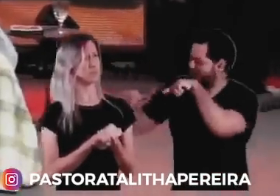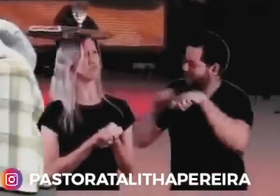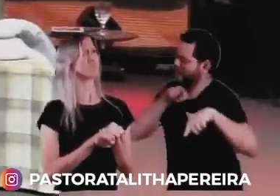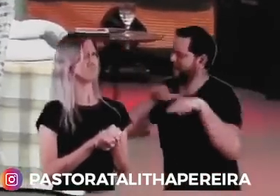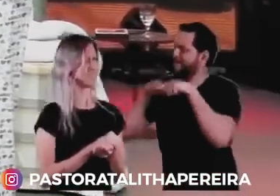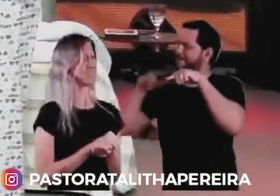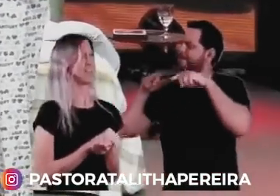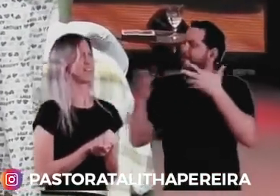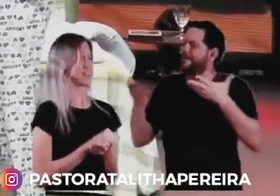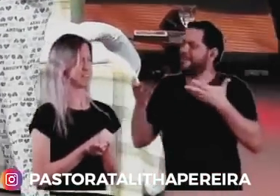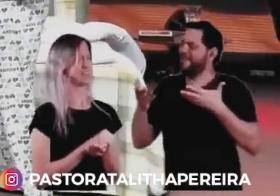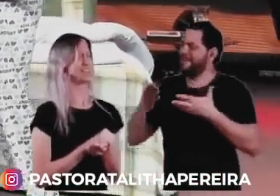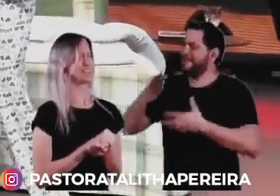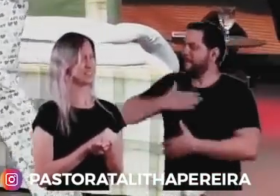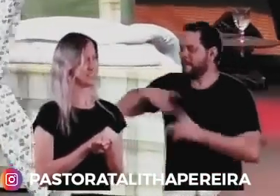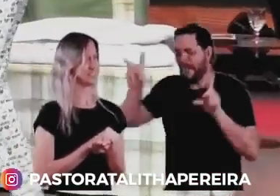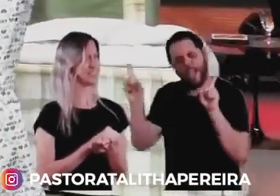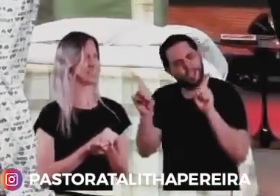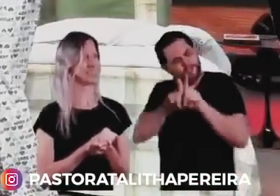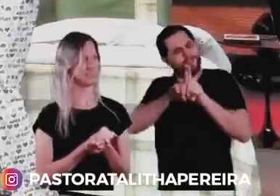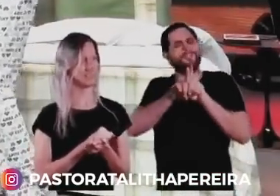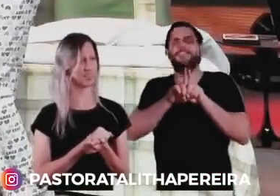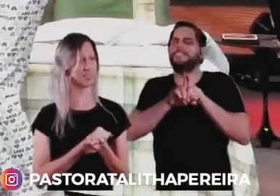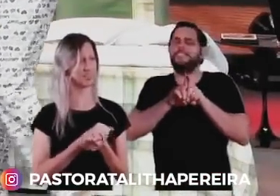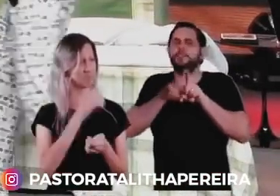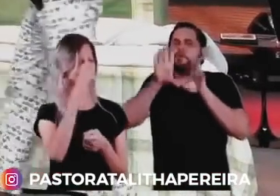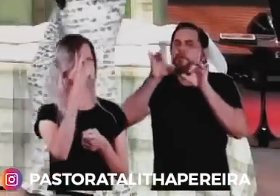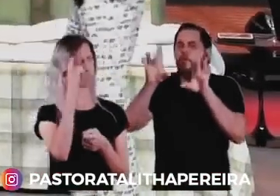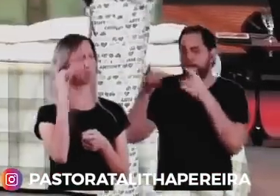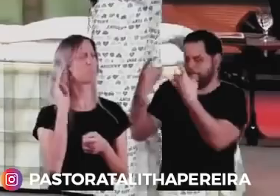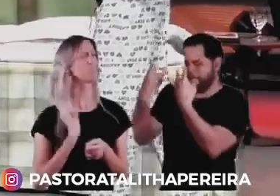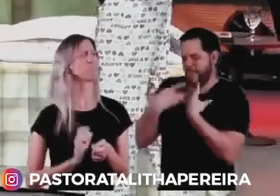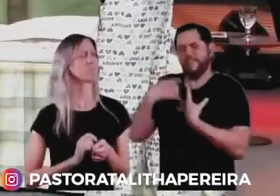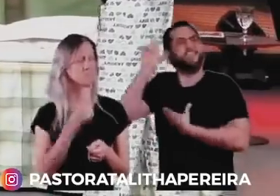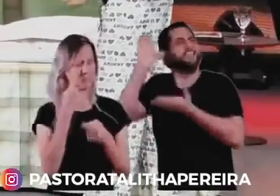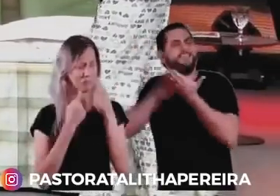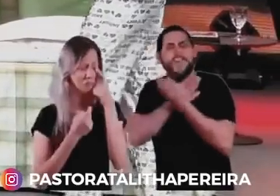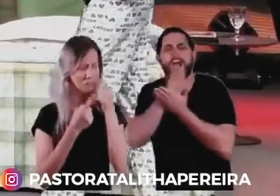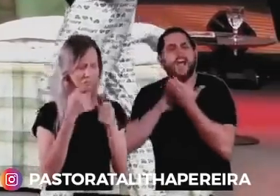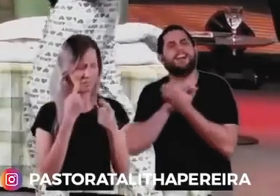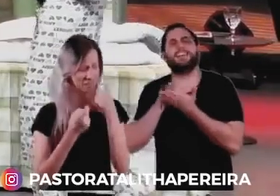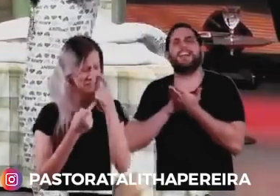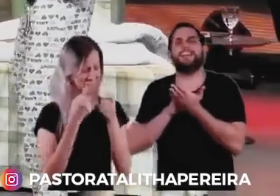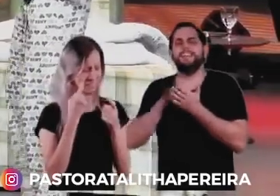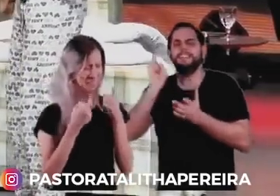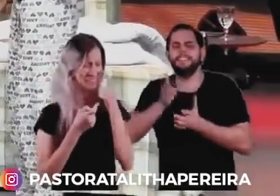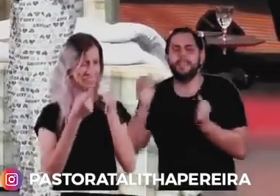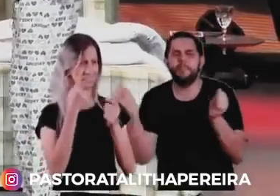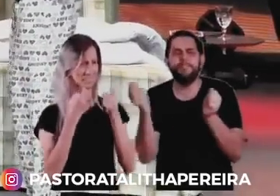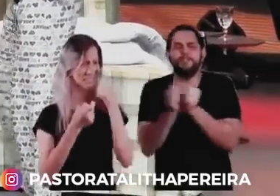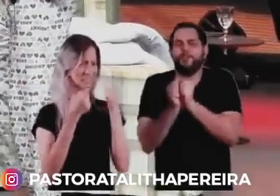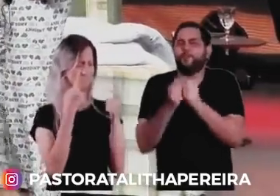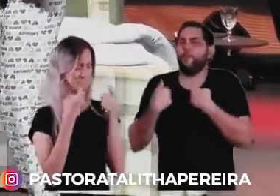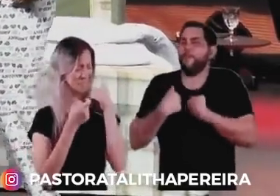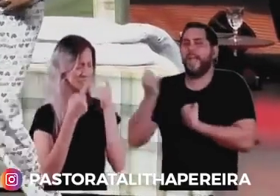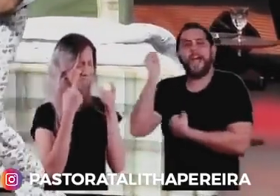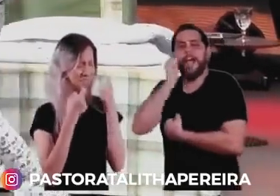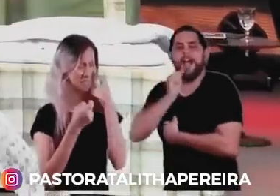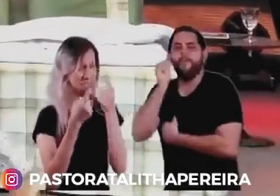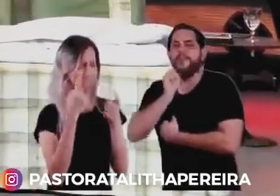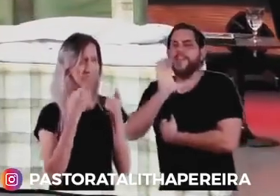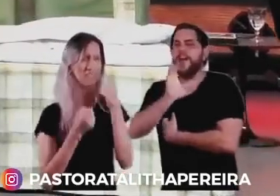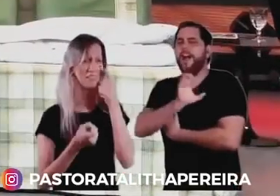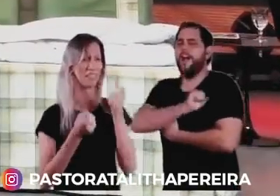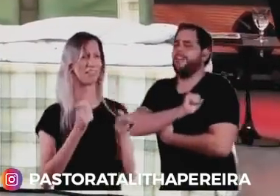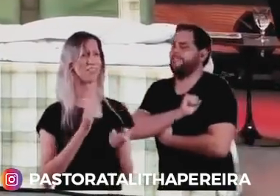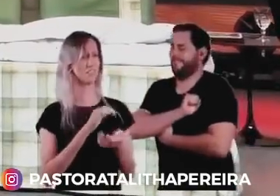trabalhadora, minha companheira, que não me deixa faltar em nenhum momento, sempre tá do meu lado, a mulher que eu sempre pedi,